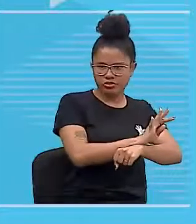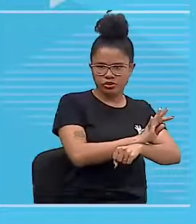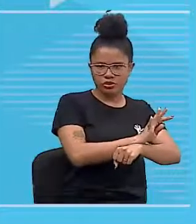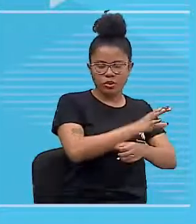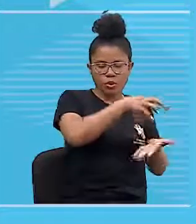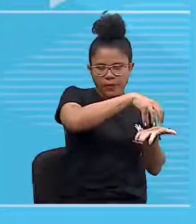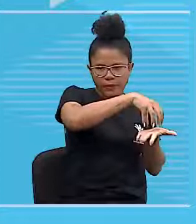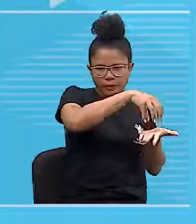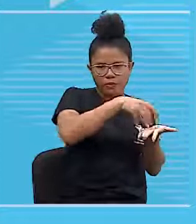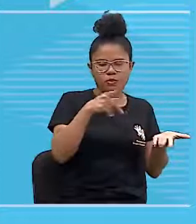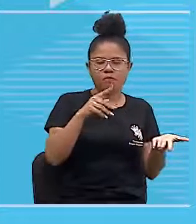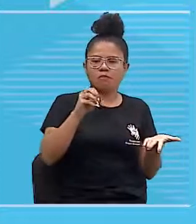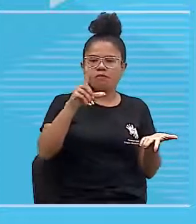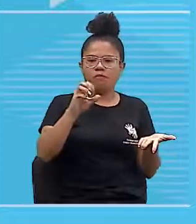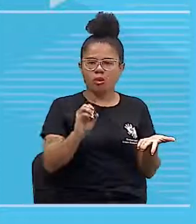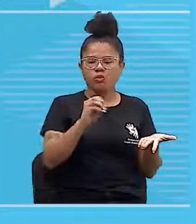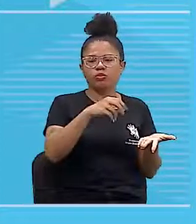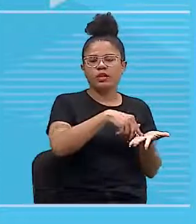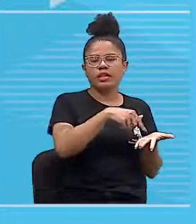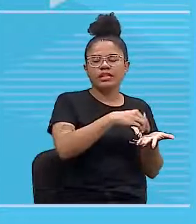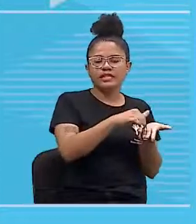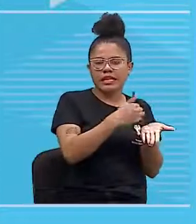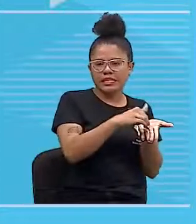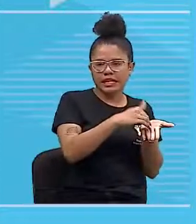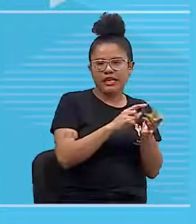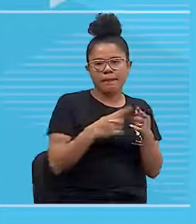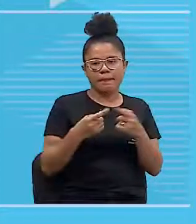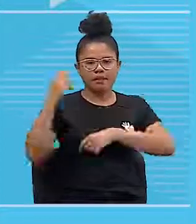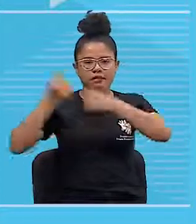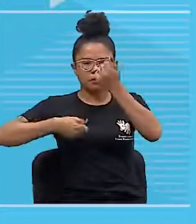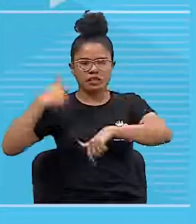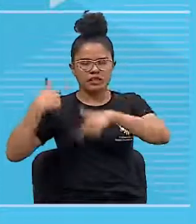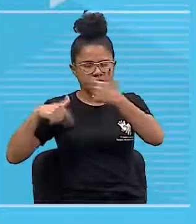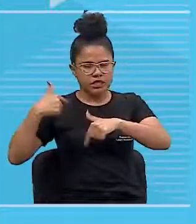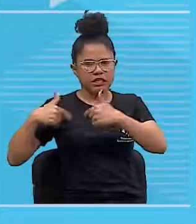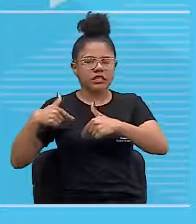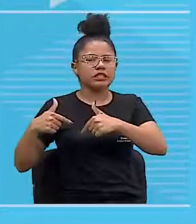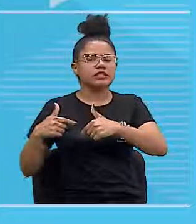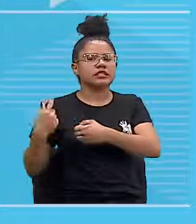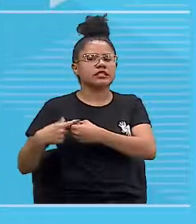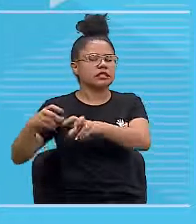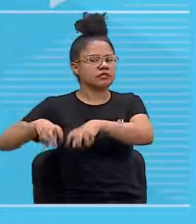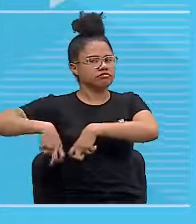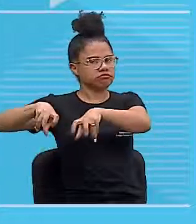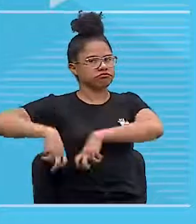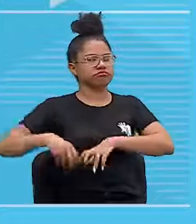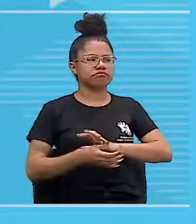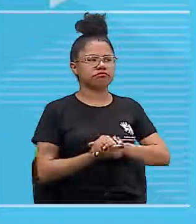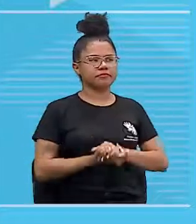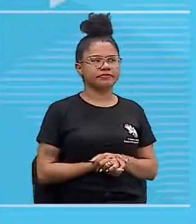o parque produtivo está no interior letra é show de bola tira o print